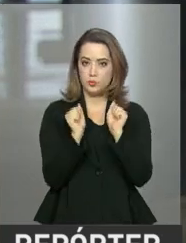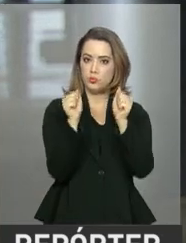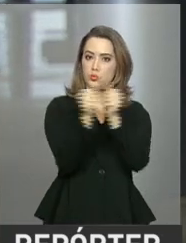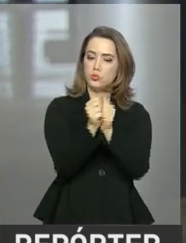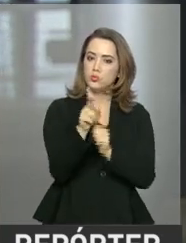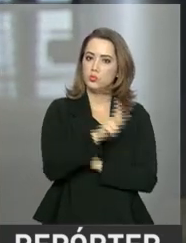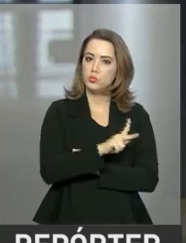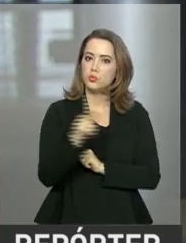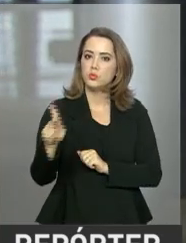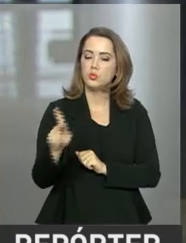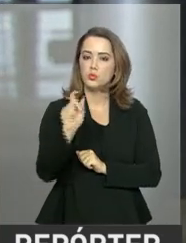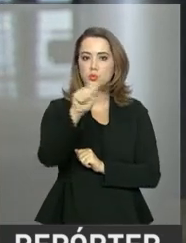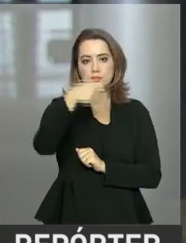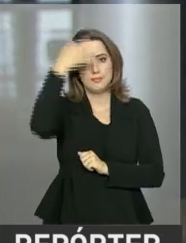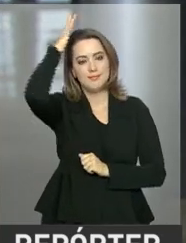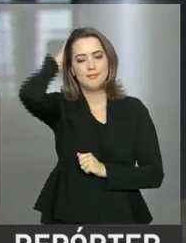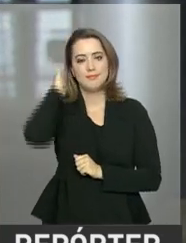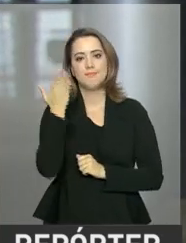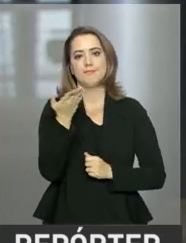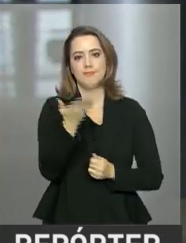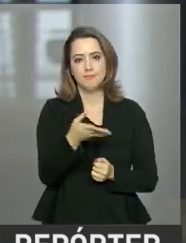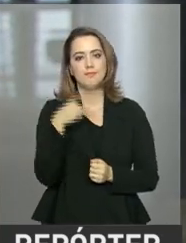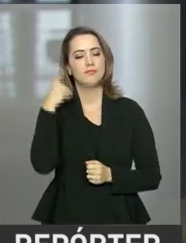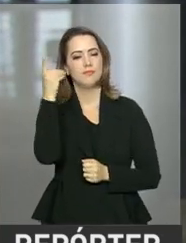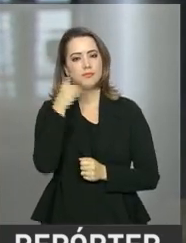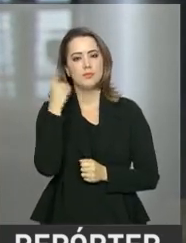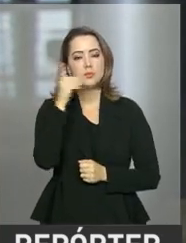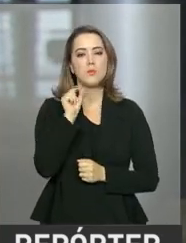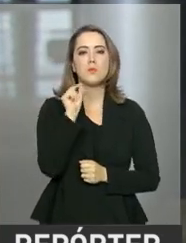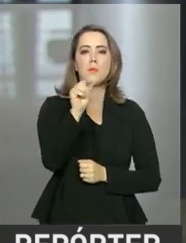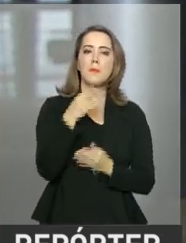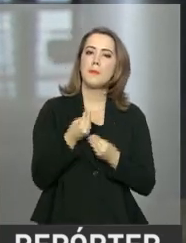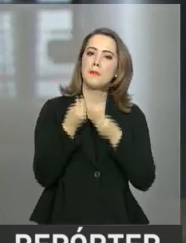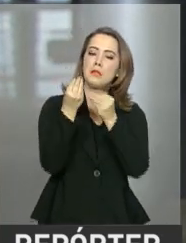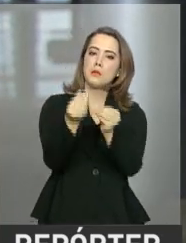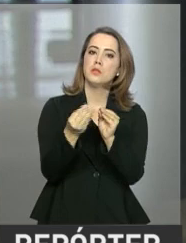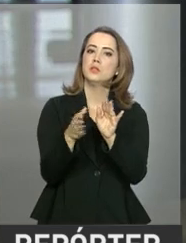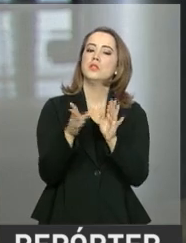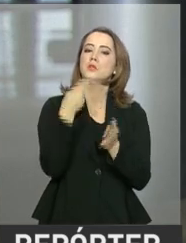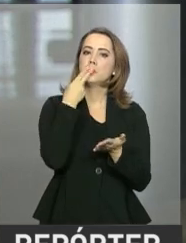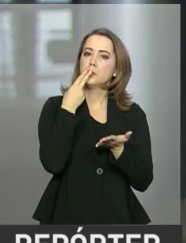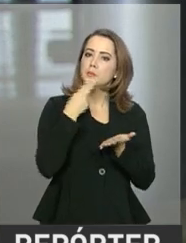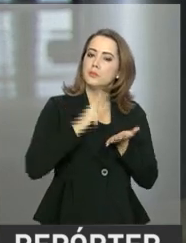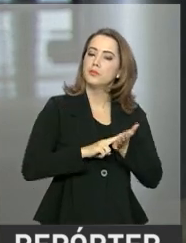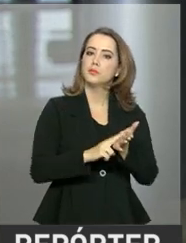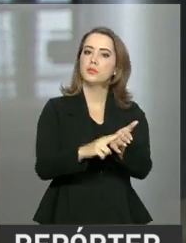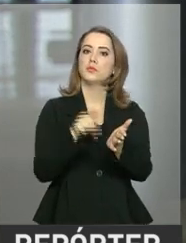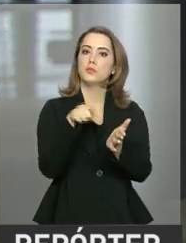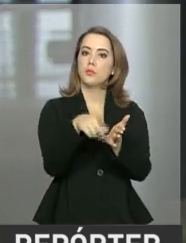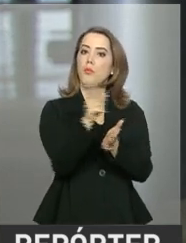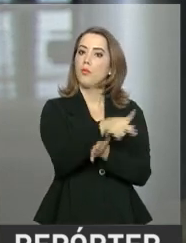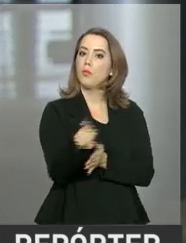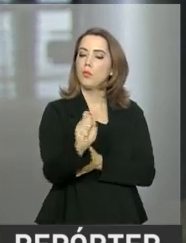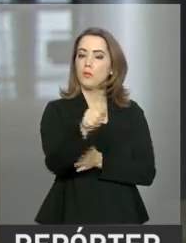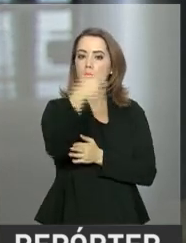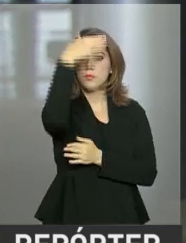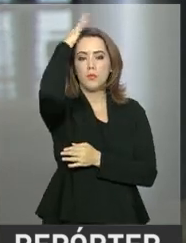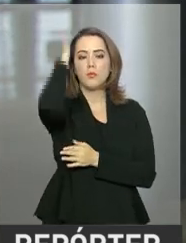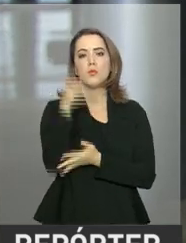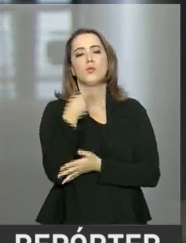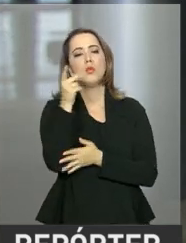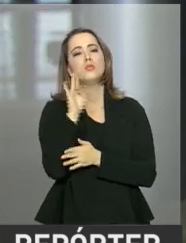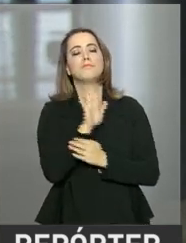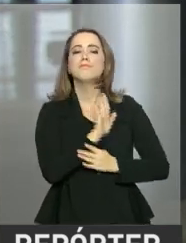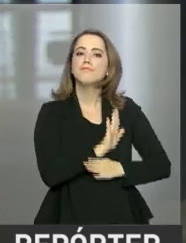Temer, participou deste encontro com os parlamentares e eles entregaram uma carta ao presidente em exercício,